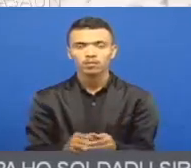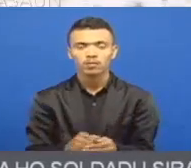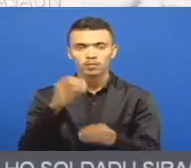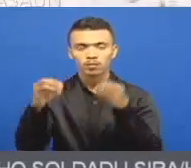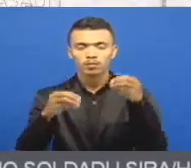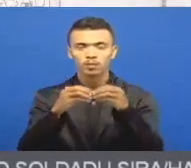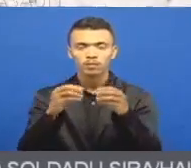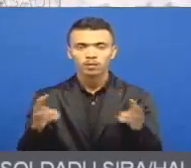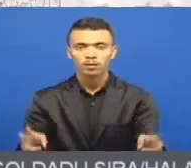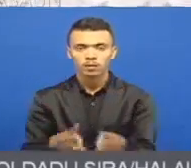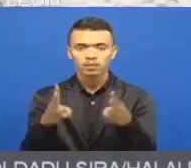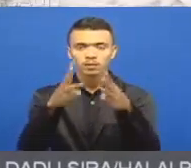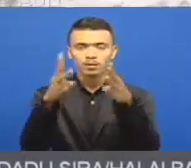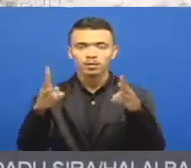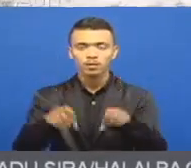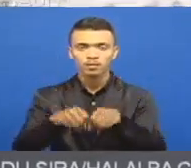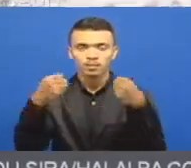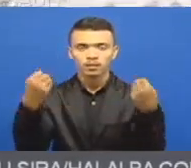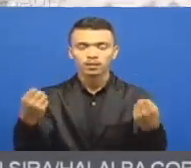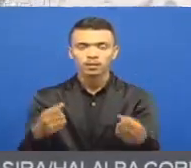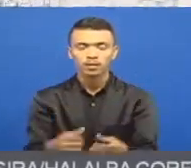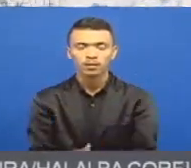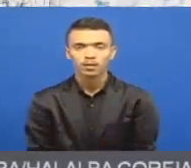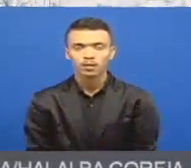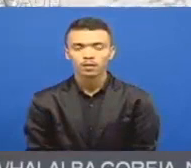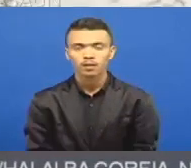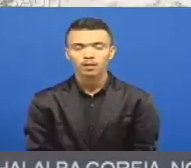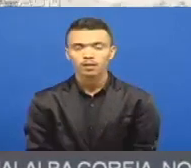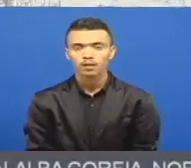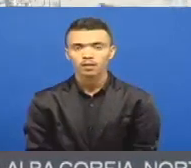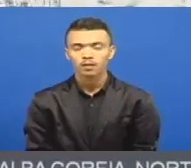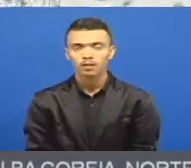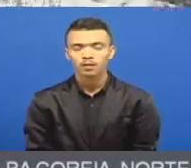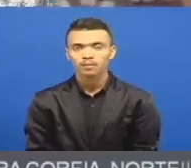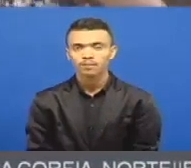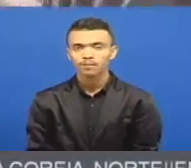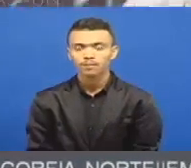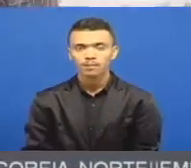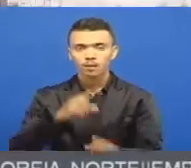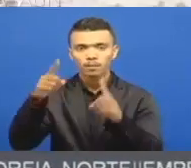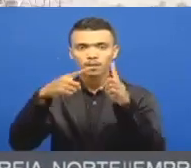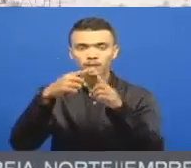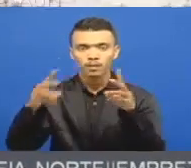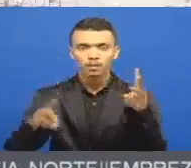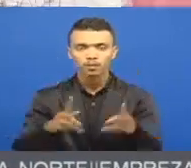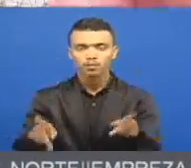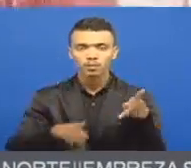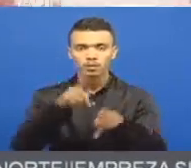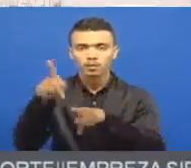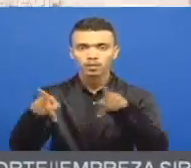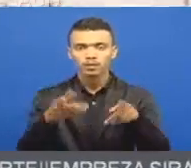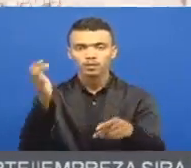estrada, atirantene estrada kotu, hoa atirantene bahira aminha mundalisira. Apetado